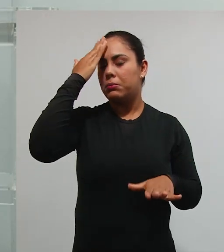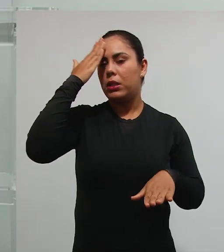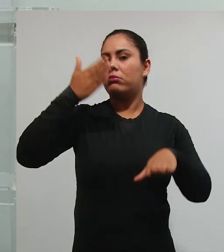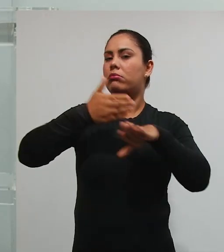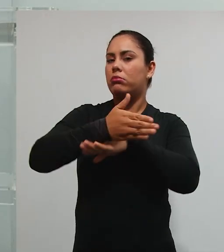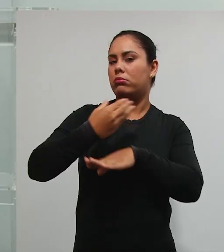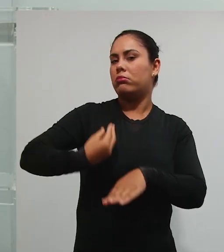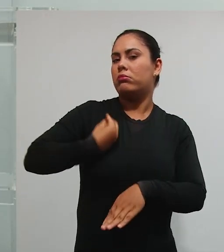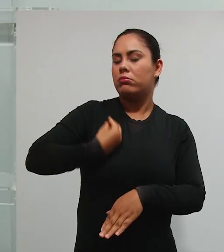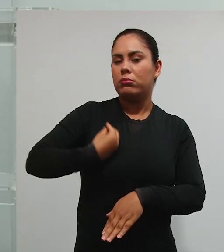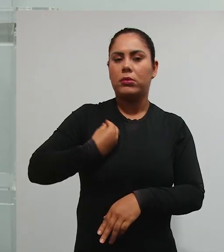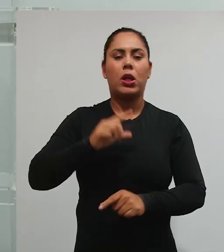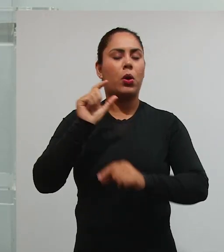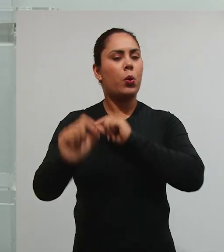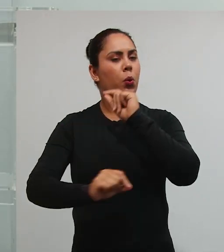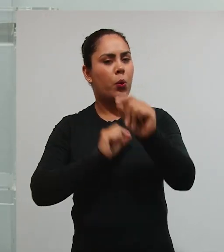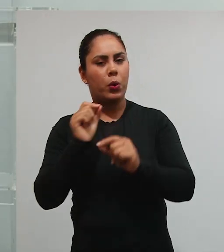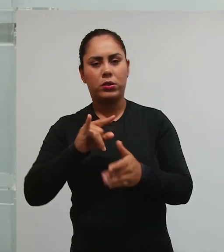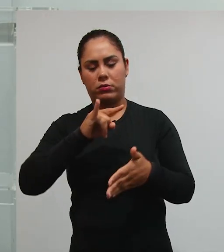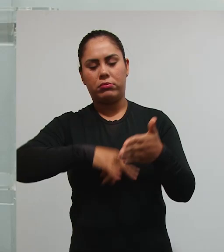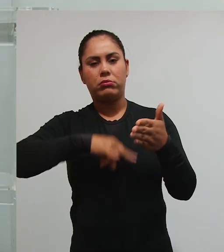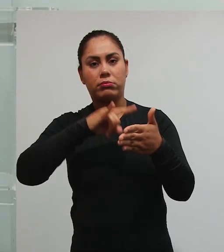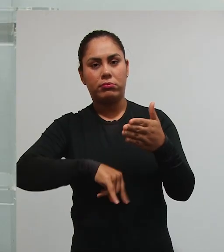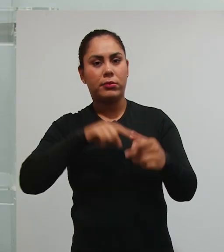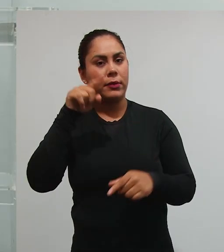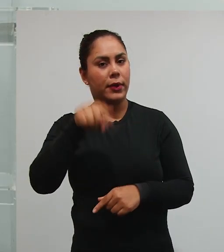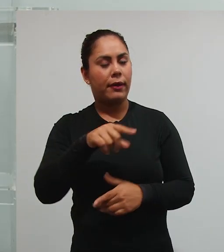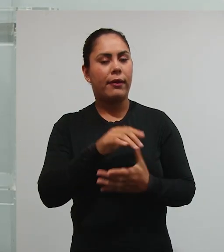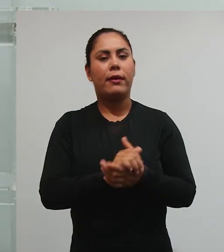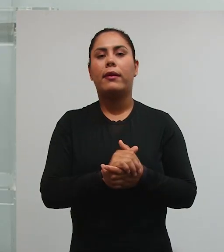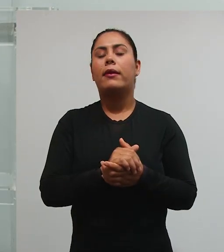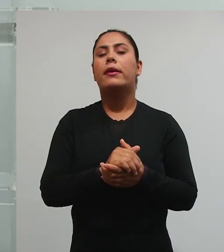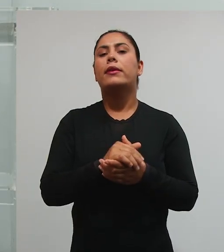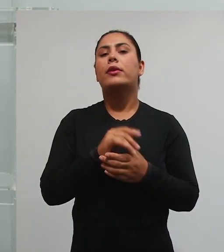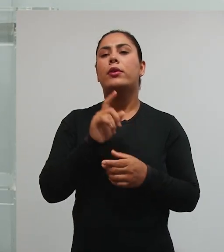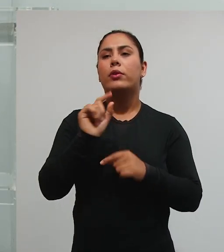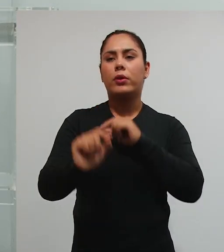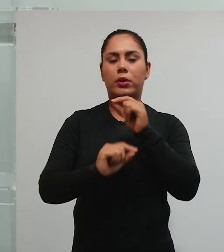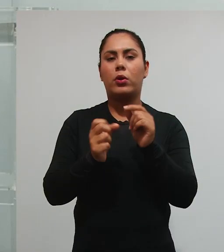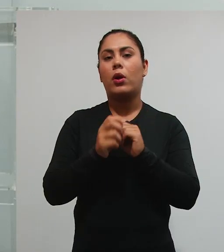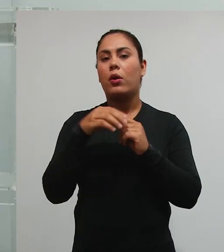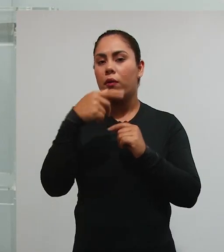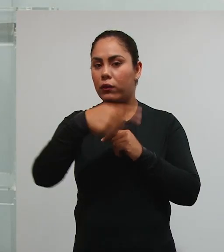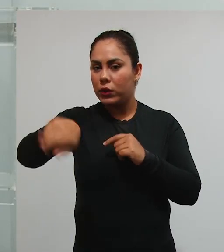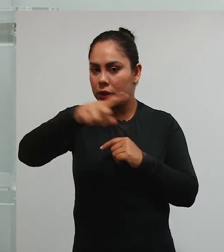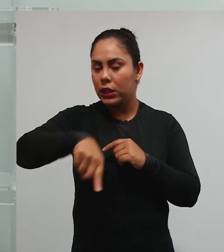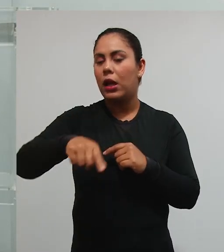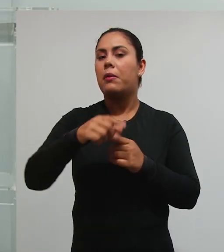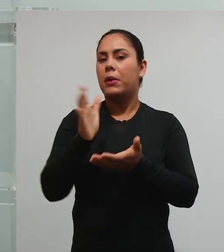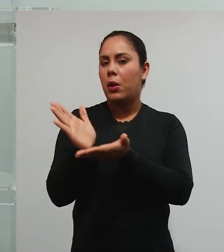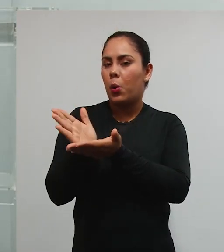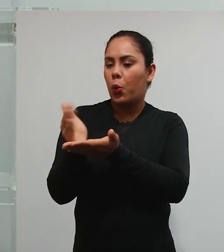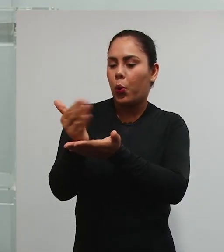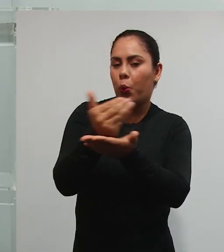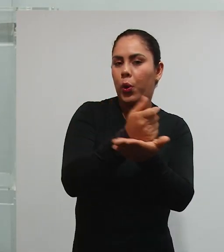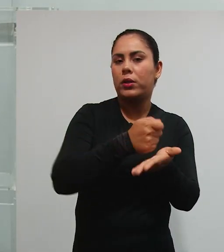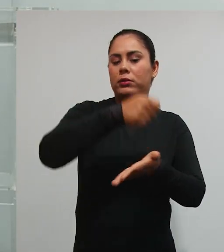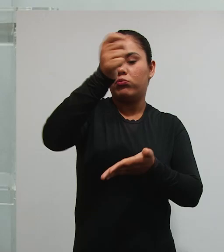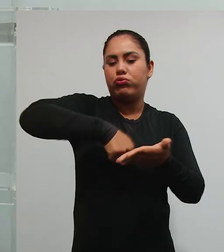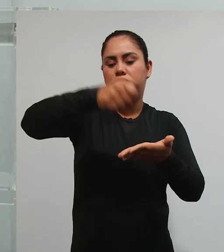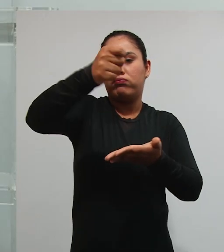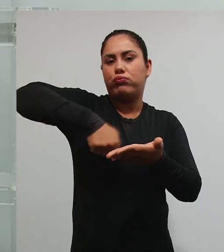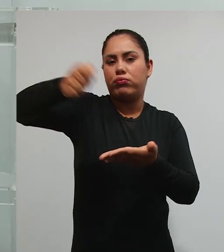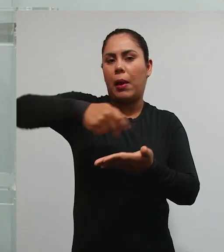termo de participação. O que são esses documentos? Esses documentos são documentos dos quais vocês devem coletar a